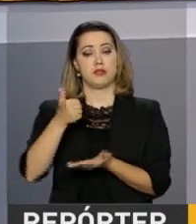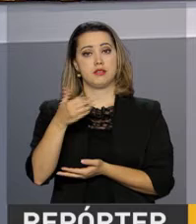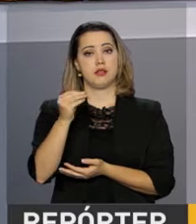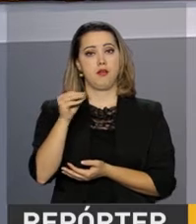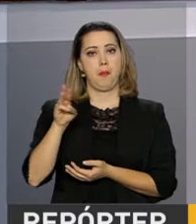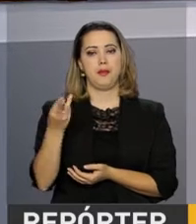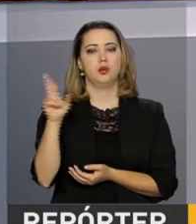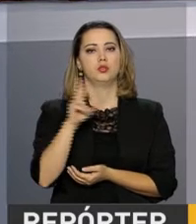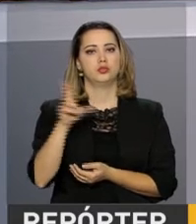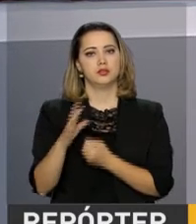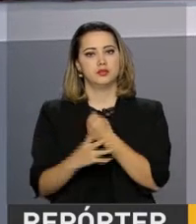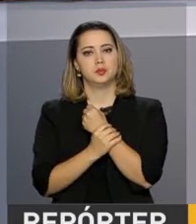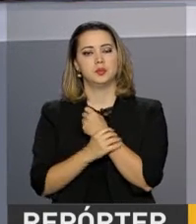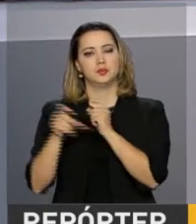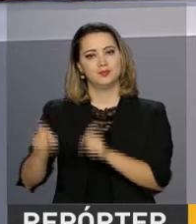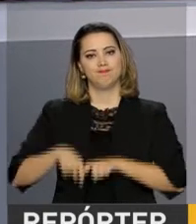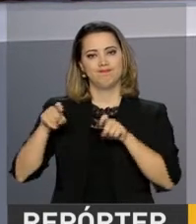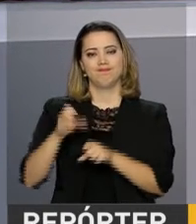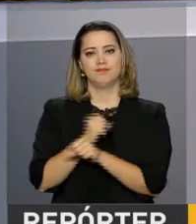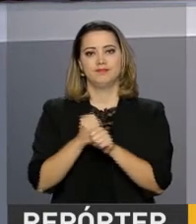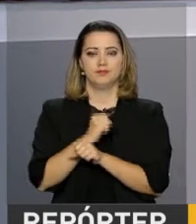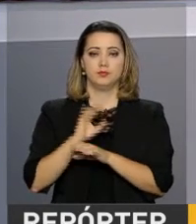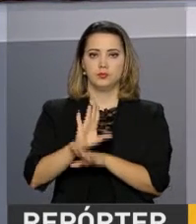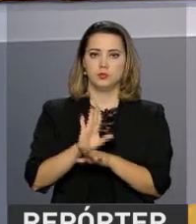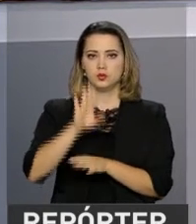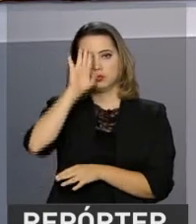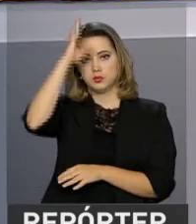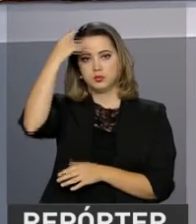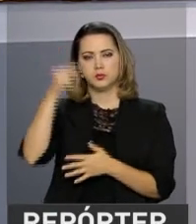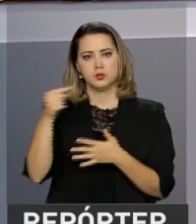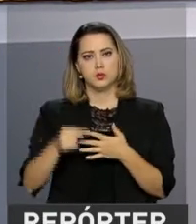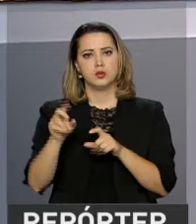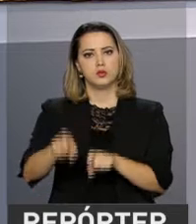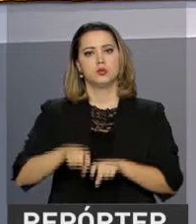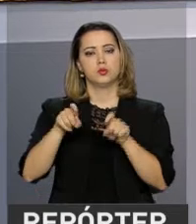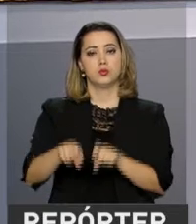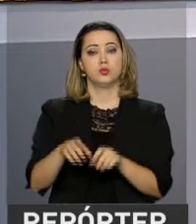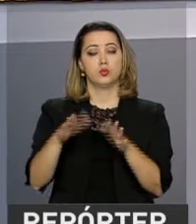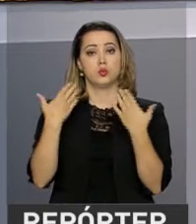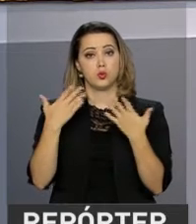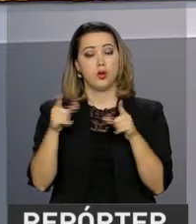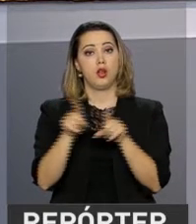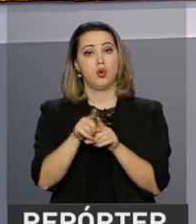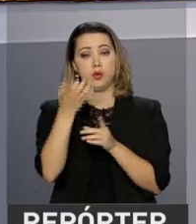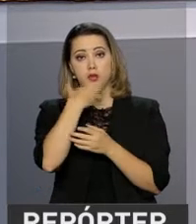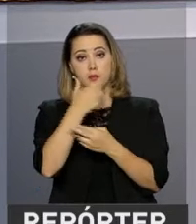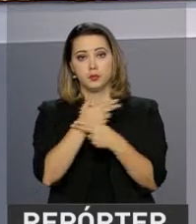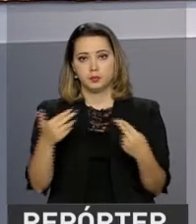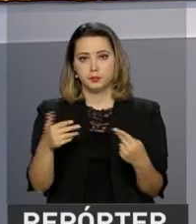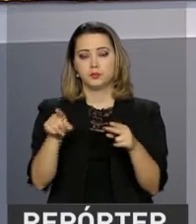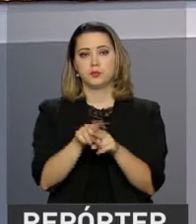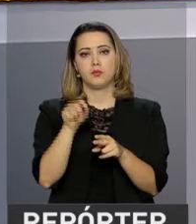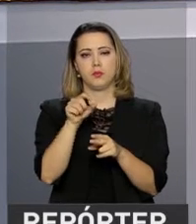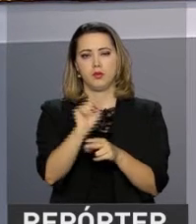para o seguro rural deste ano os recursos vão beneficiar principalmente às culturas de verão e frutíferas até o primeiro semestre